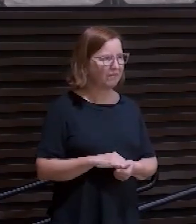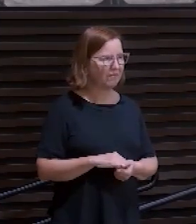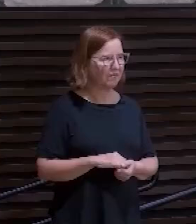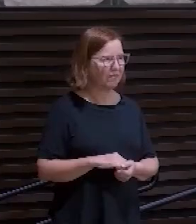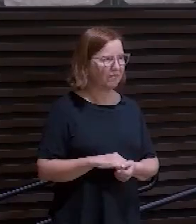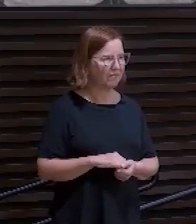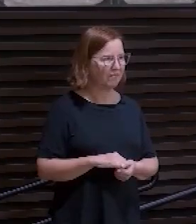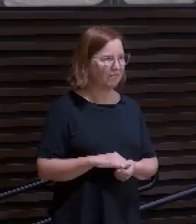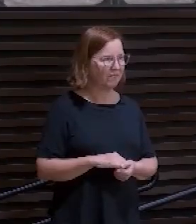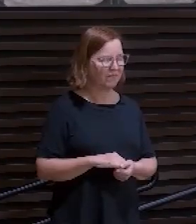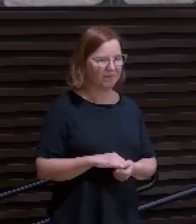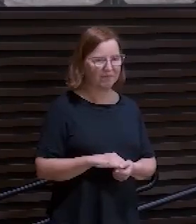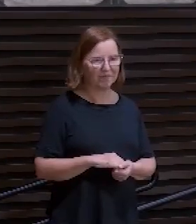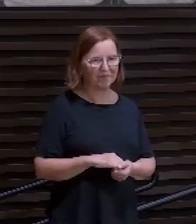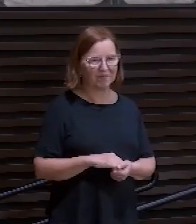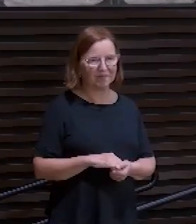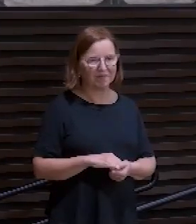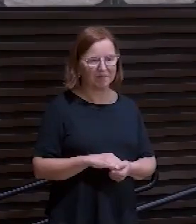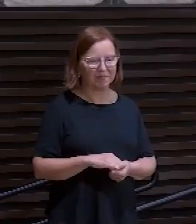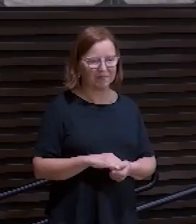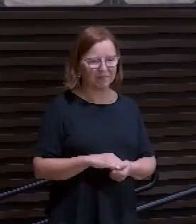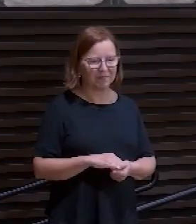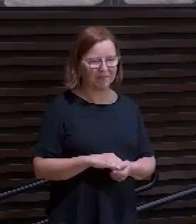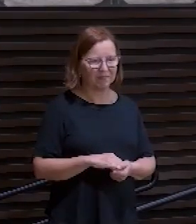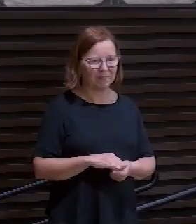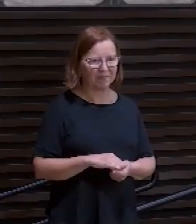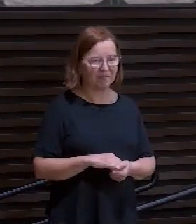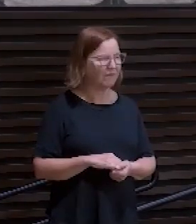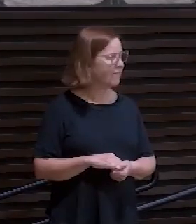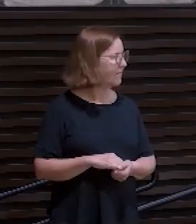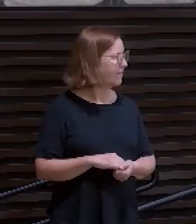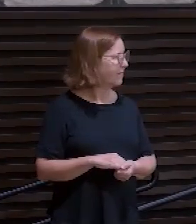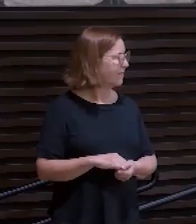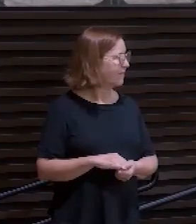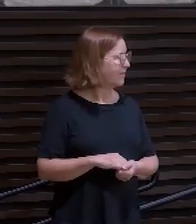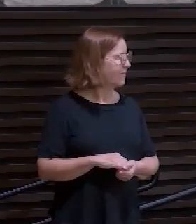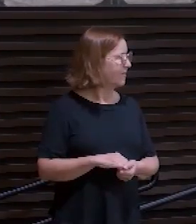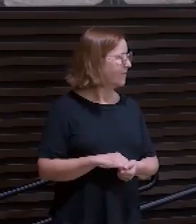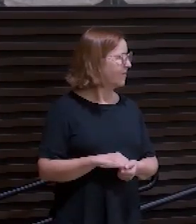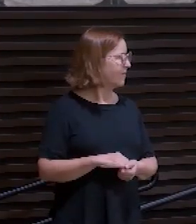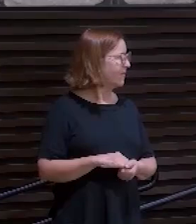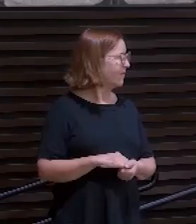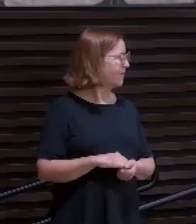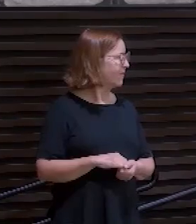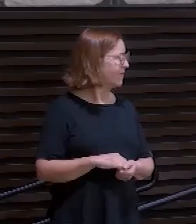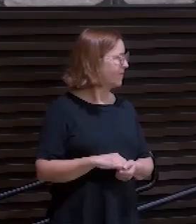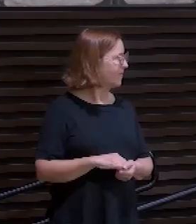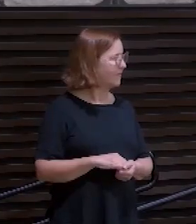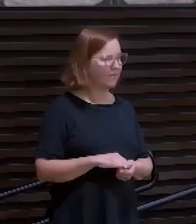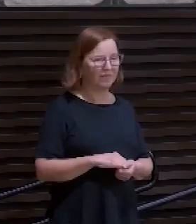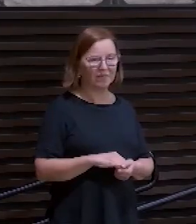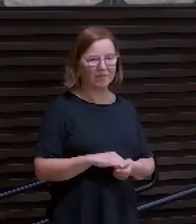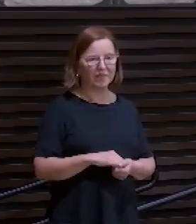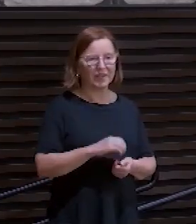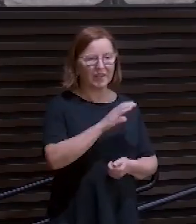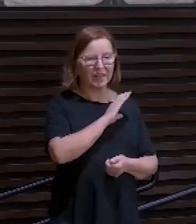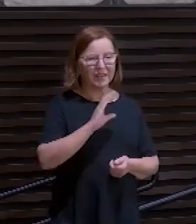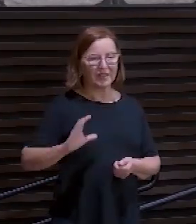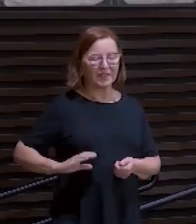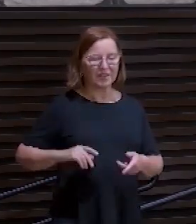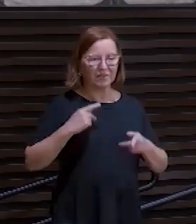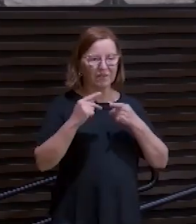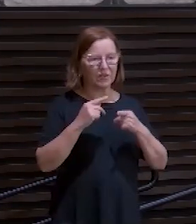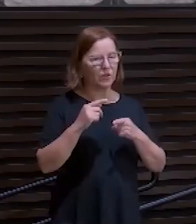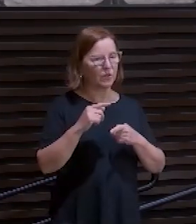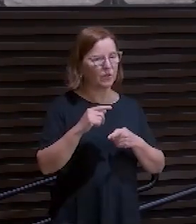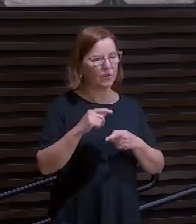Esta é a história do Evangelho. Nós temos medo de ir até Cristo. Cristo disse: não tenham medo.